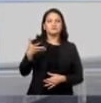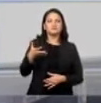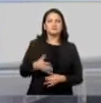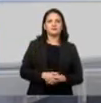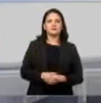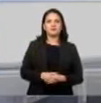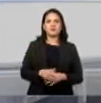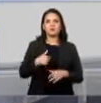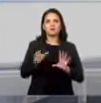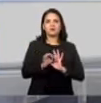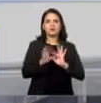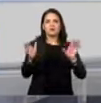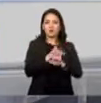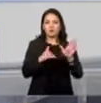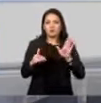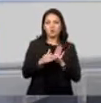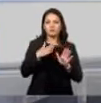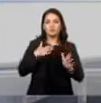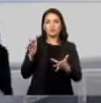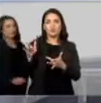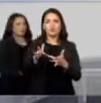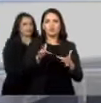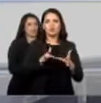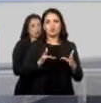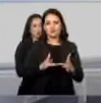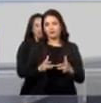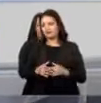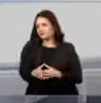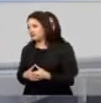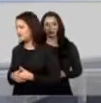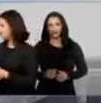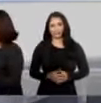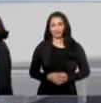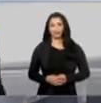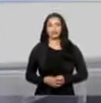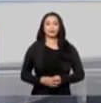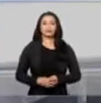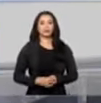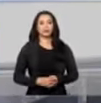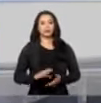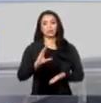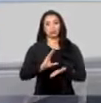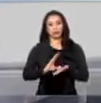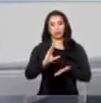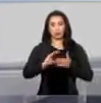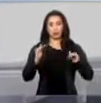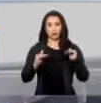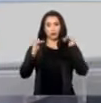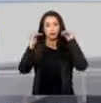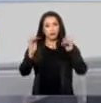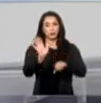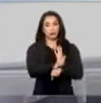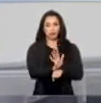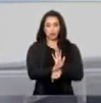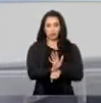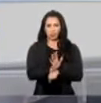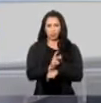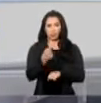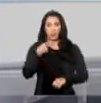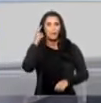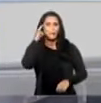posso passar meu contato pessoal para todos. Além dos integrantes do Conselho Superior de Cinema, eu acho que cada um dos senhores pode